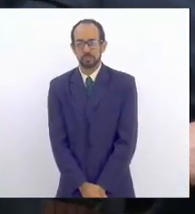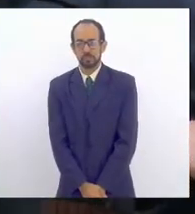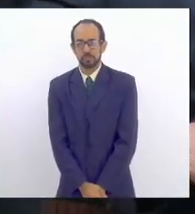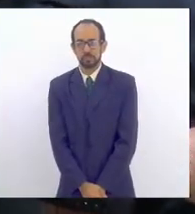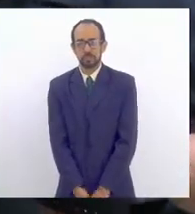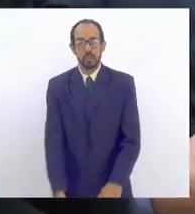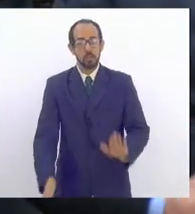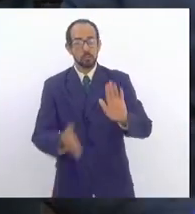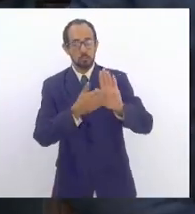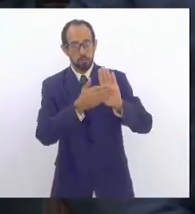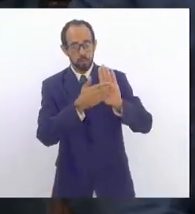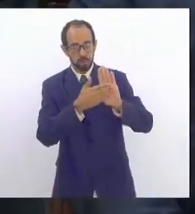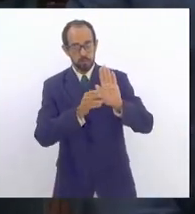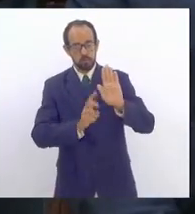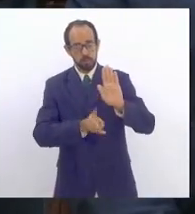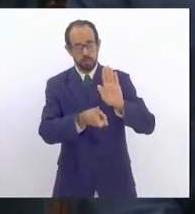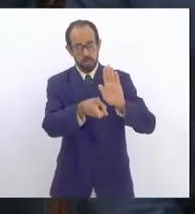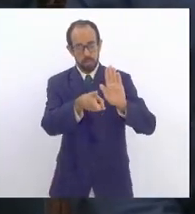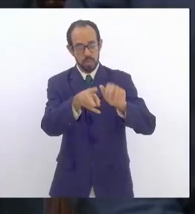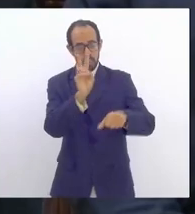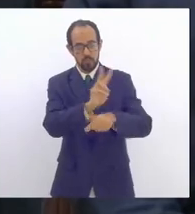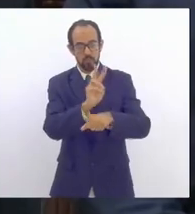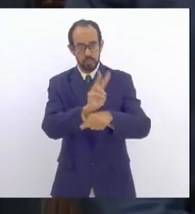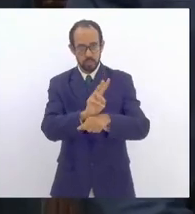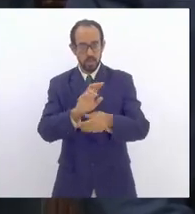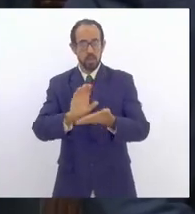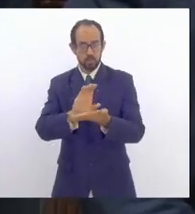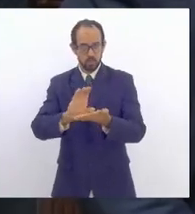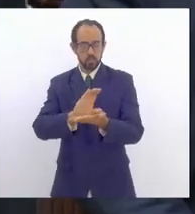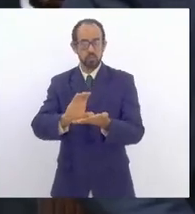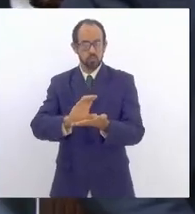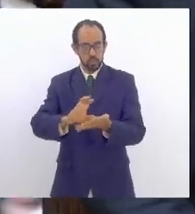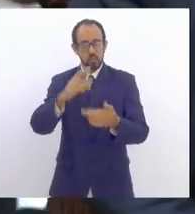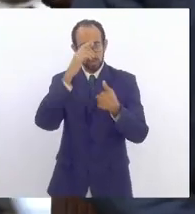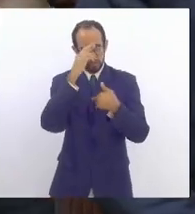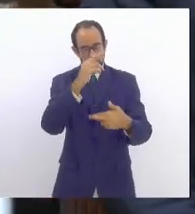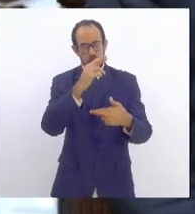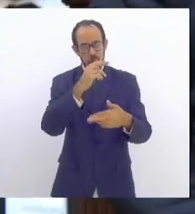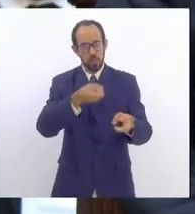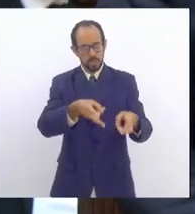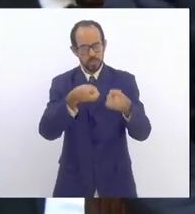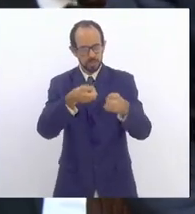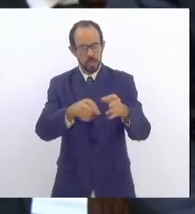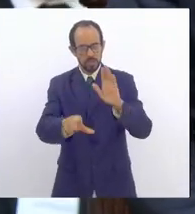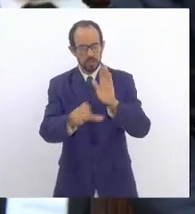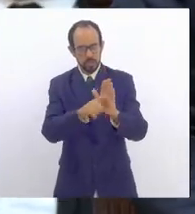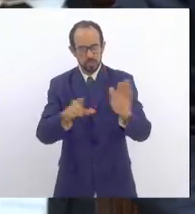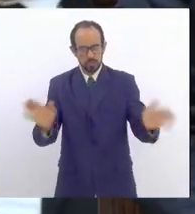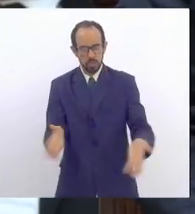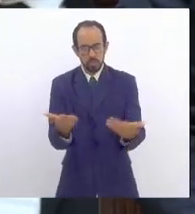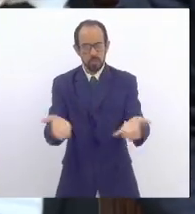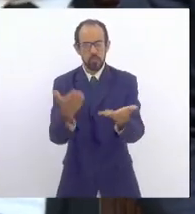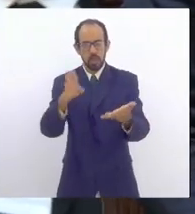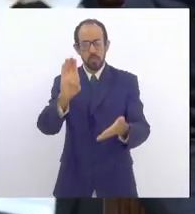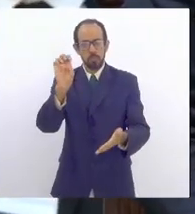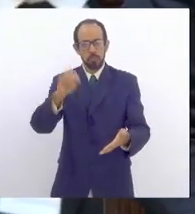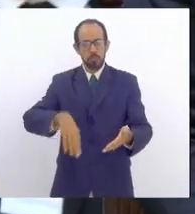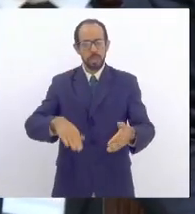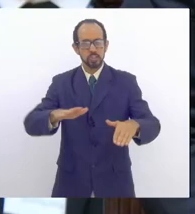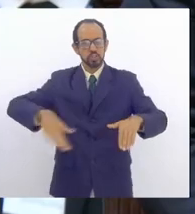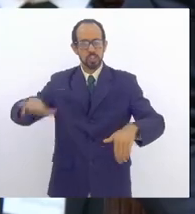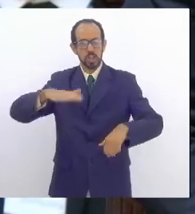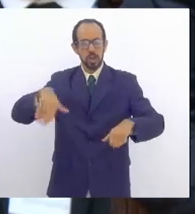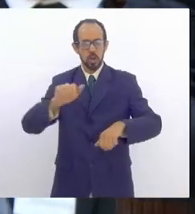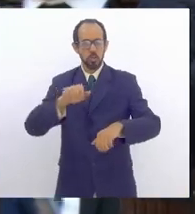Prometo manter, defender e cumprir a Constituição, observar as leis e promover o bem geral do povo do Estado do Rio de